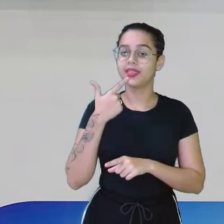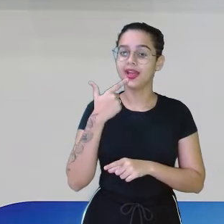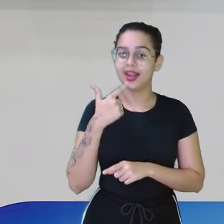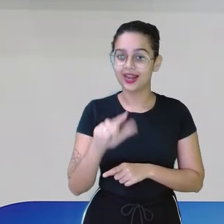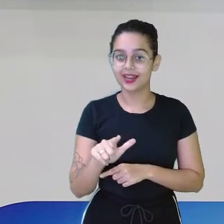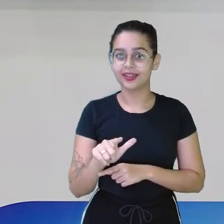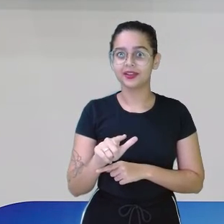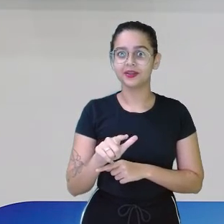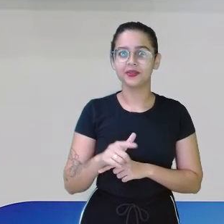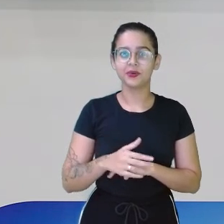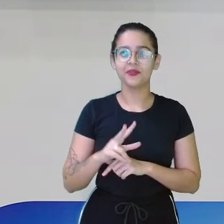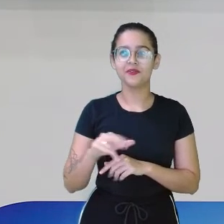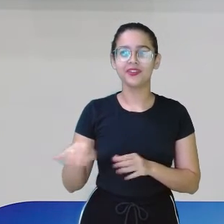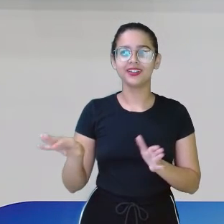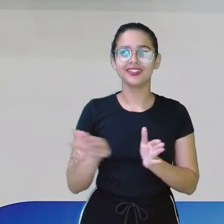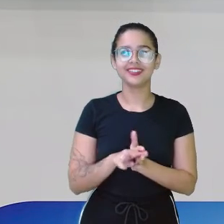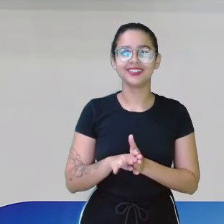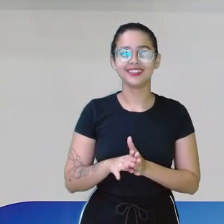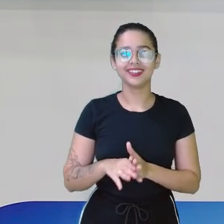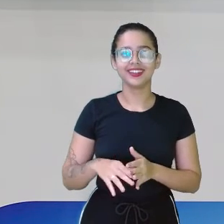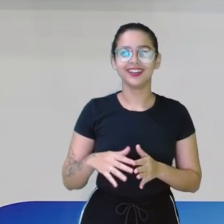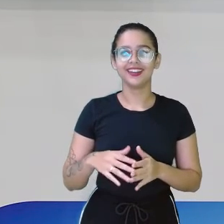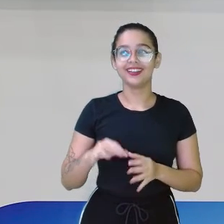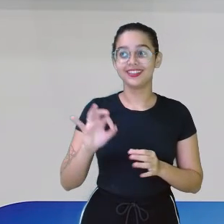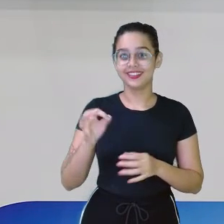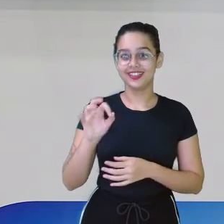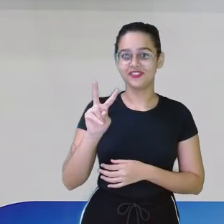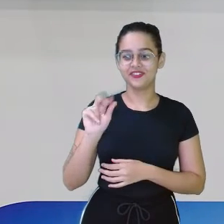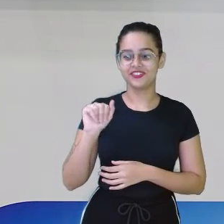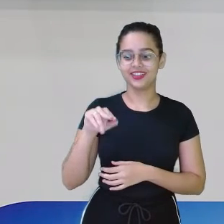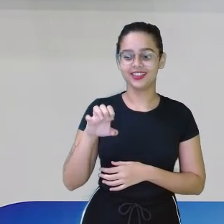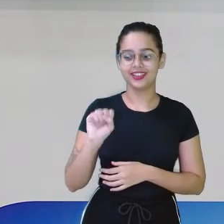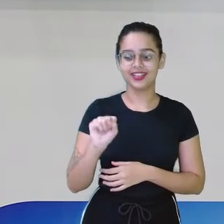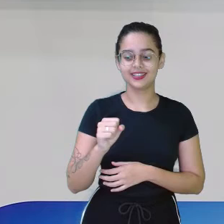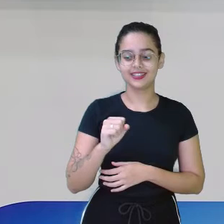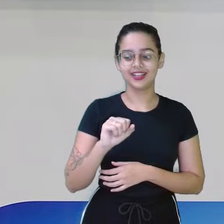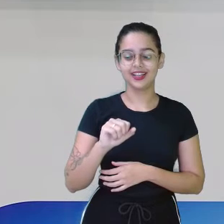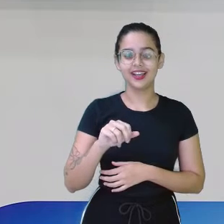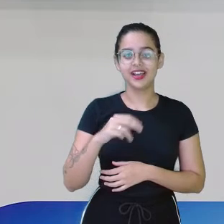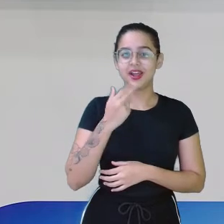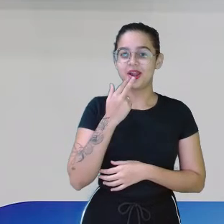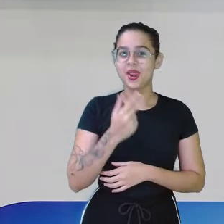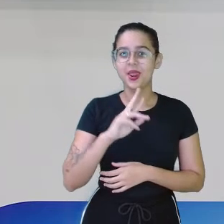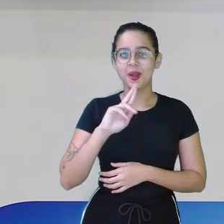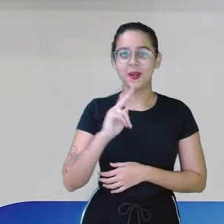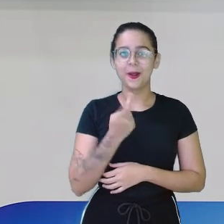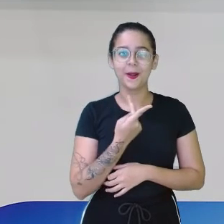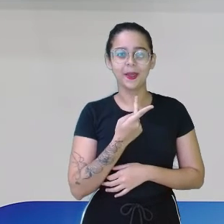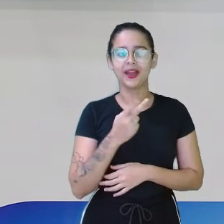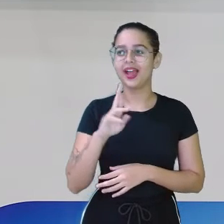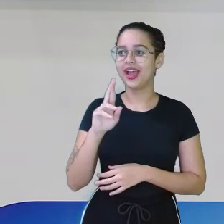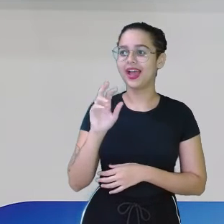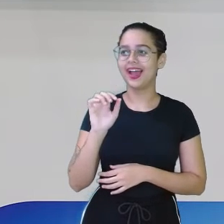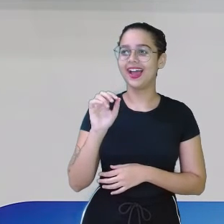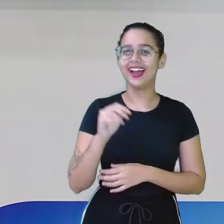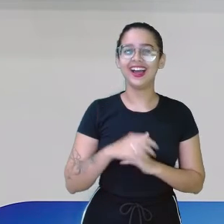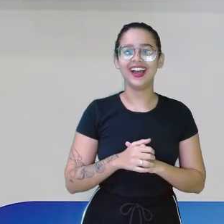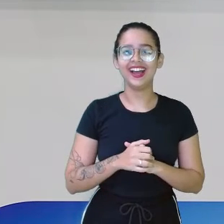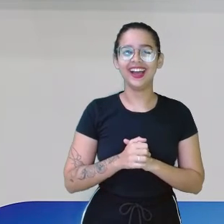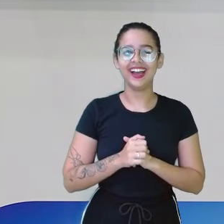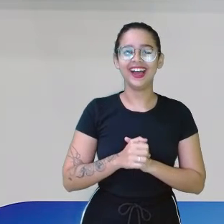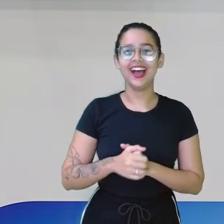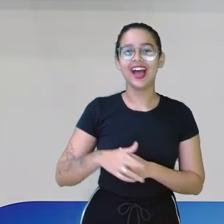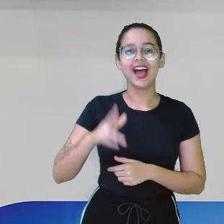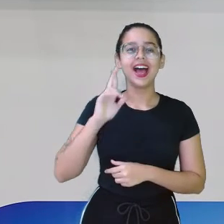chegar aqui nessa parte. Não é, Vanessa, Raquel? Dona Raquel vai vir mostrar um negocinho aqui pra gente.